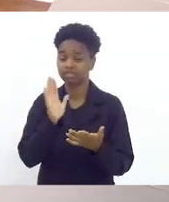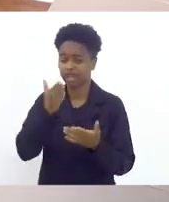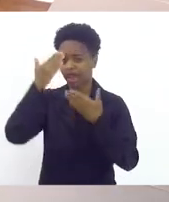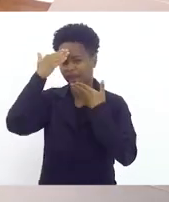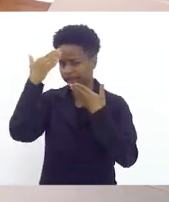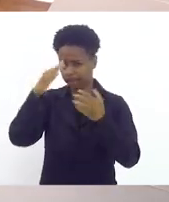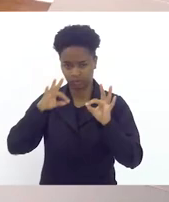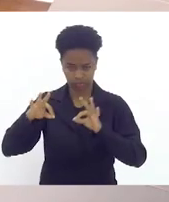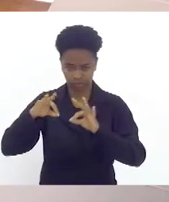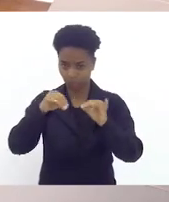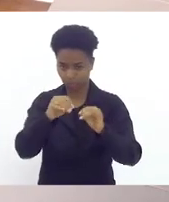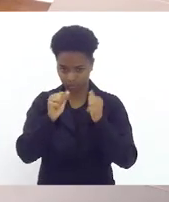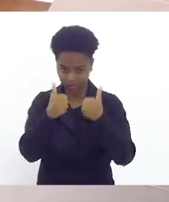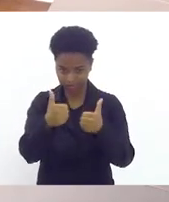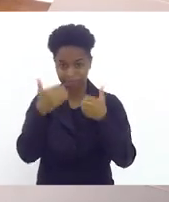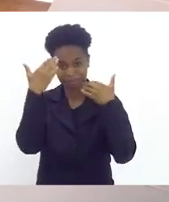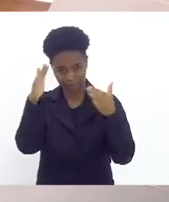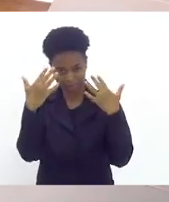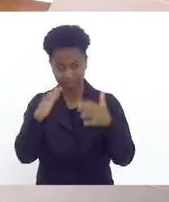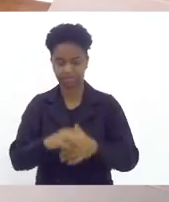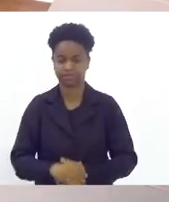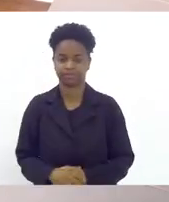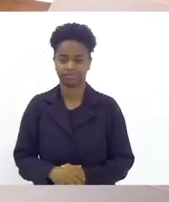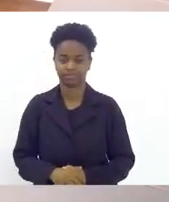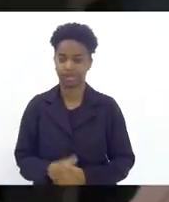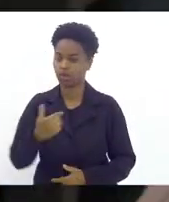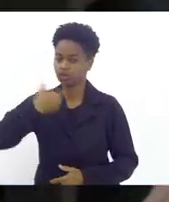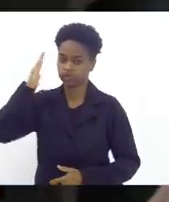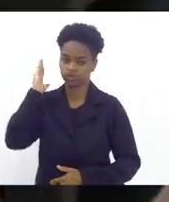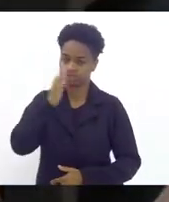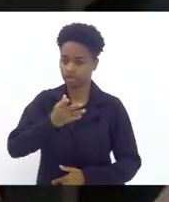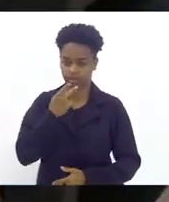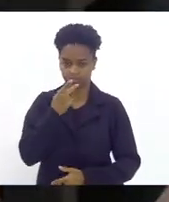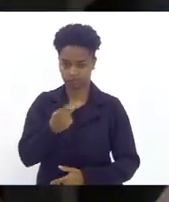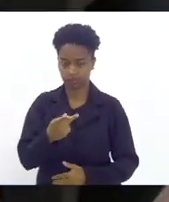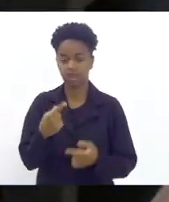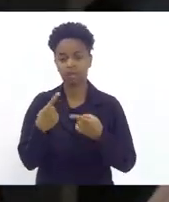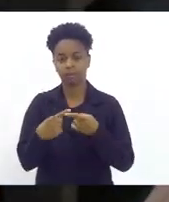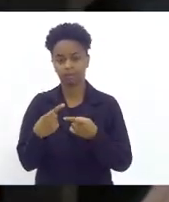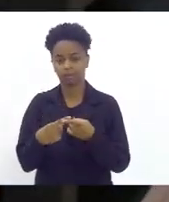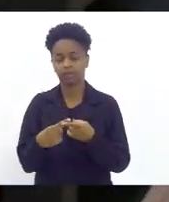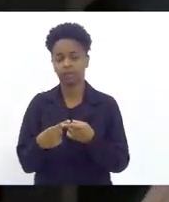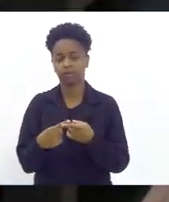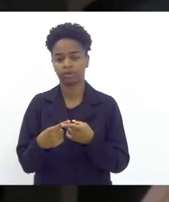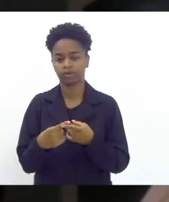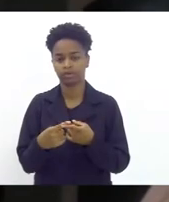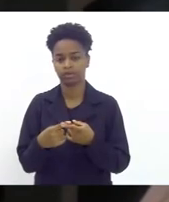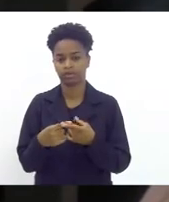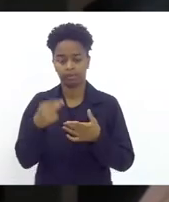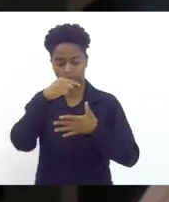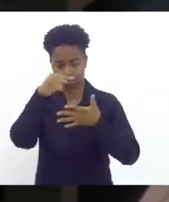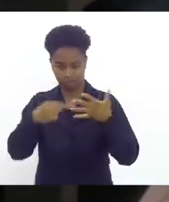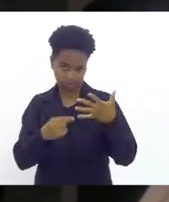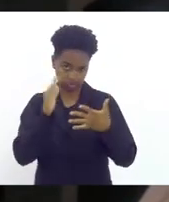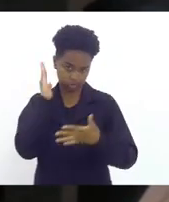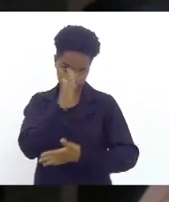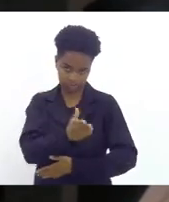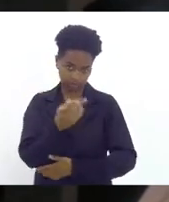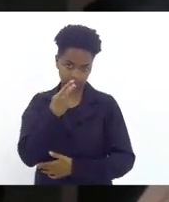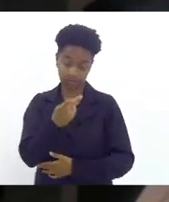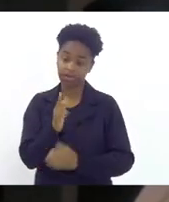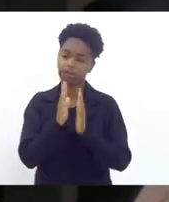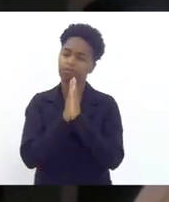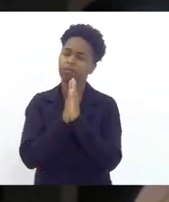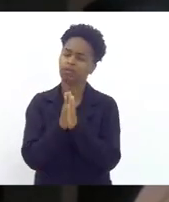está agradecido Parabéns vou direto aos ao ponto vou direto aos fatos e por favor